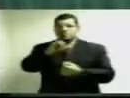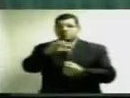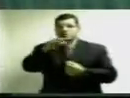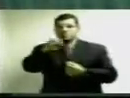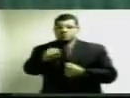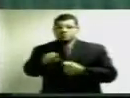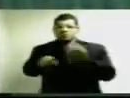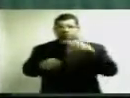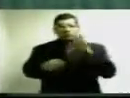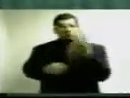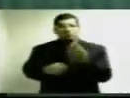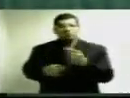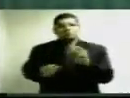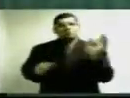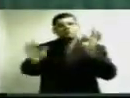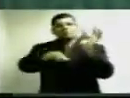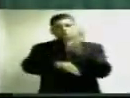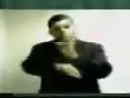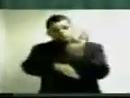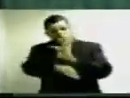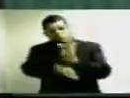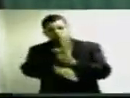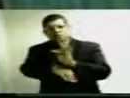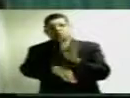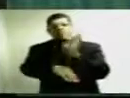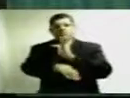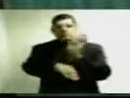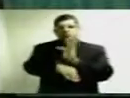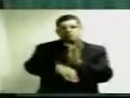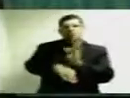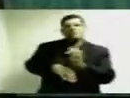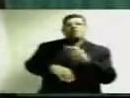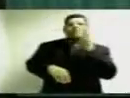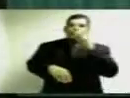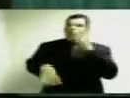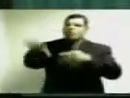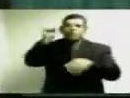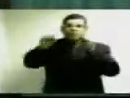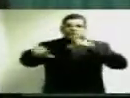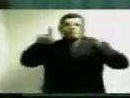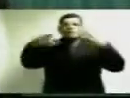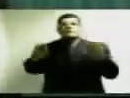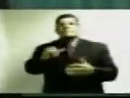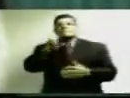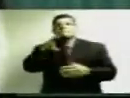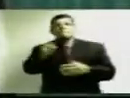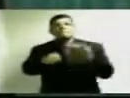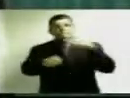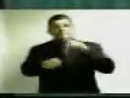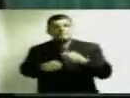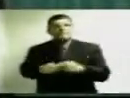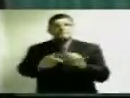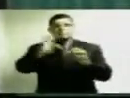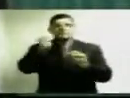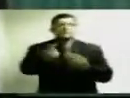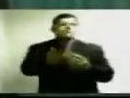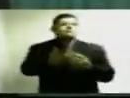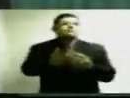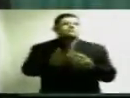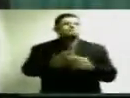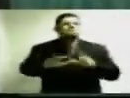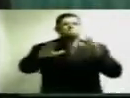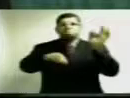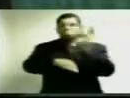IACI. Foi o único que formalmente representou. Houve muitas manifestações, protestos, mas o IACI, ele foi concretamente